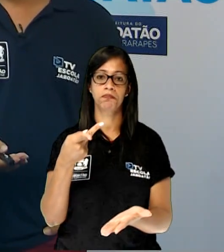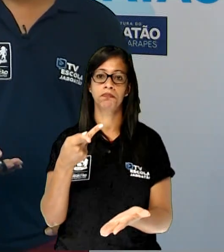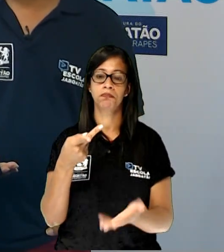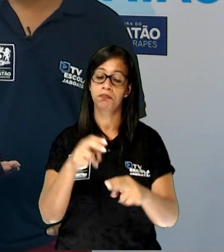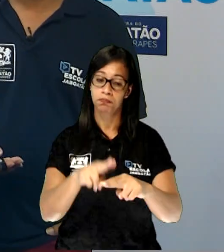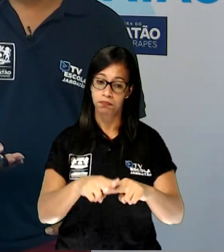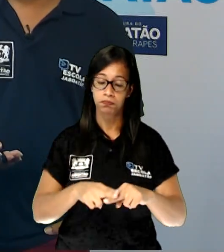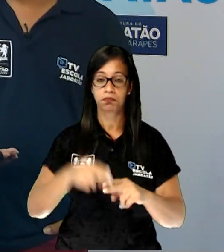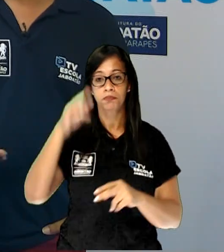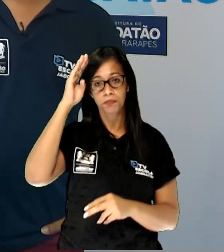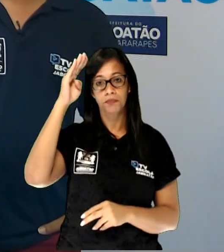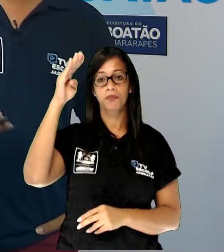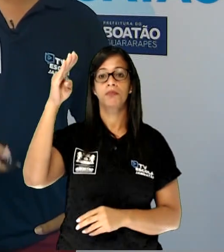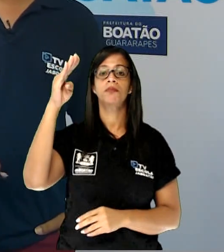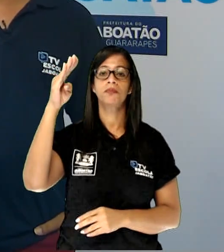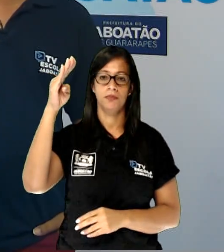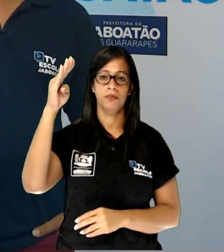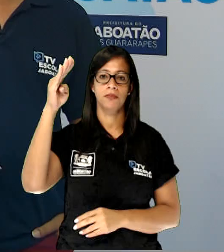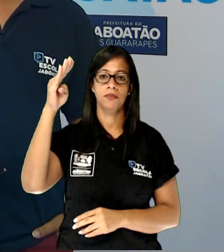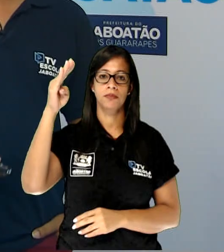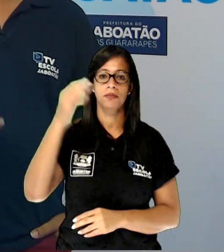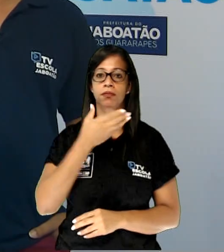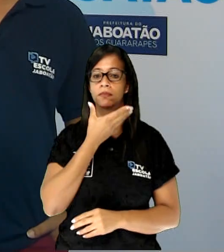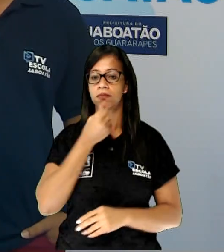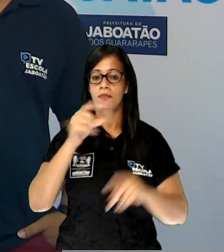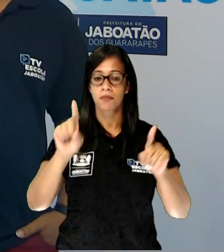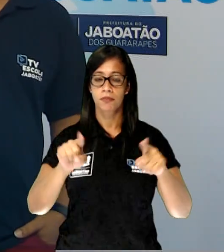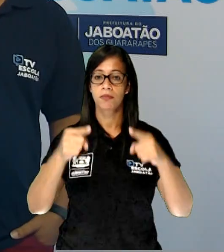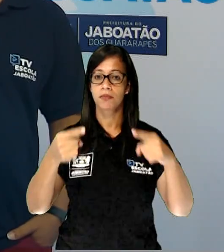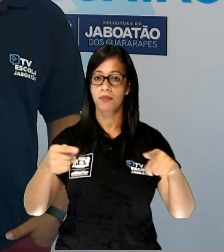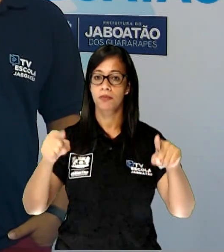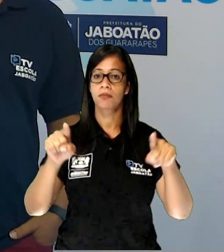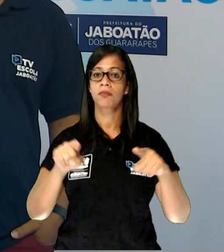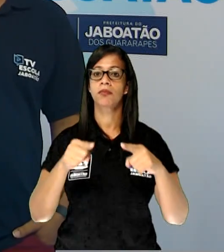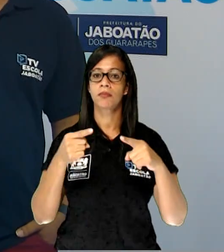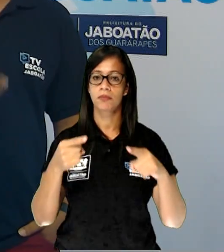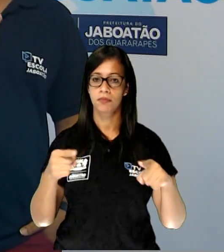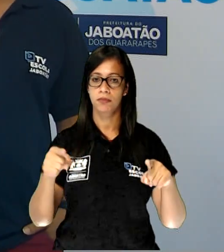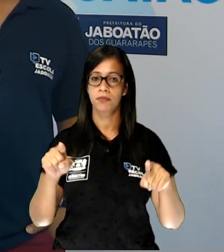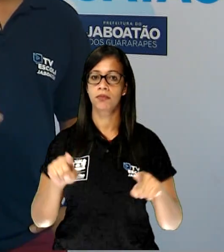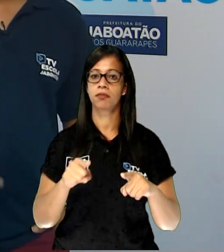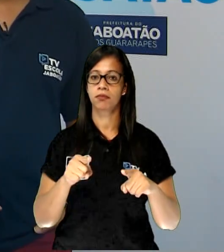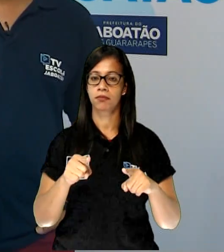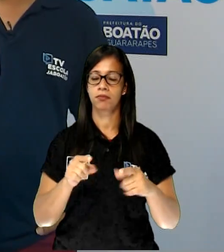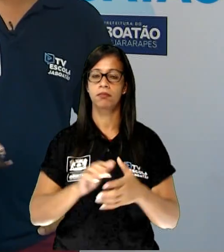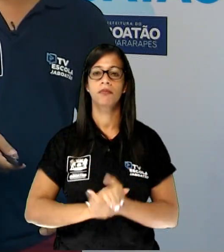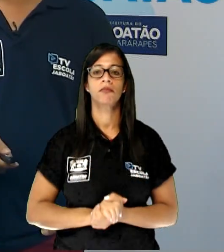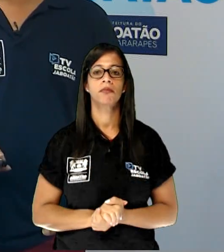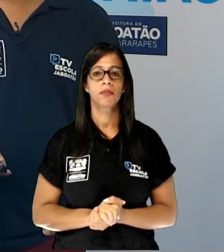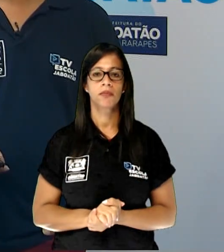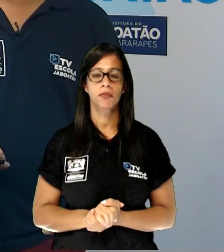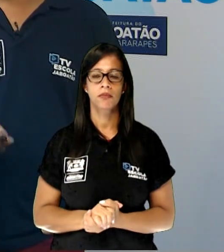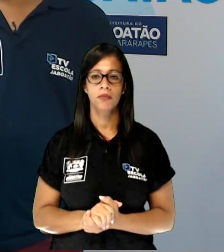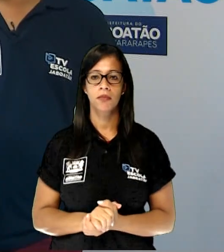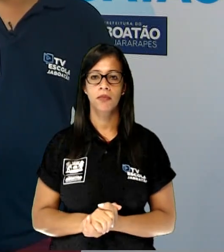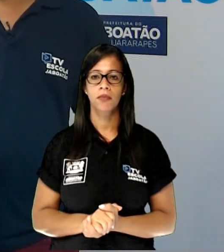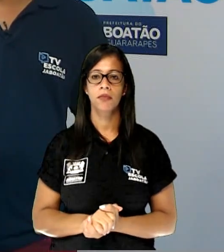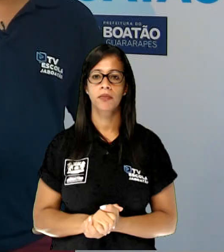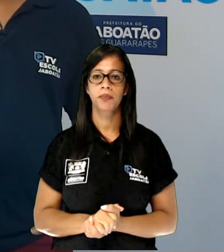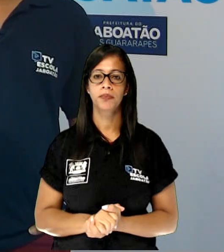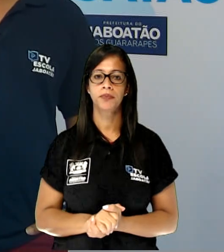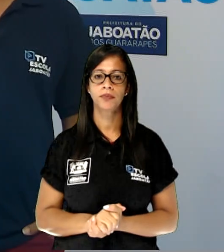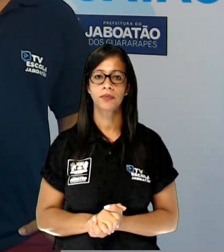principais, né, músicos da orquestra, apesar de não tocar nenhum instrumento quando a gente vai assistir a uma